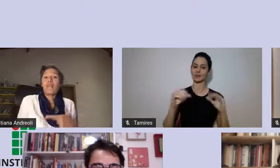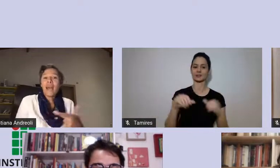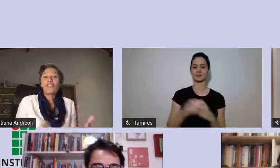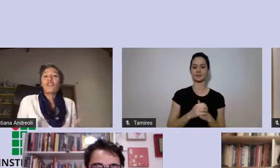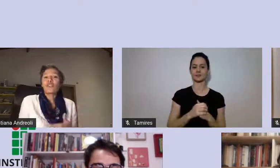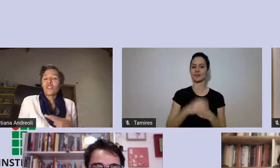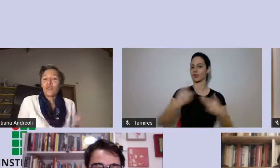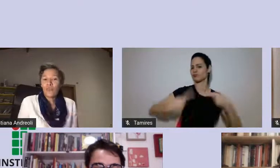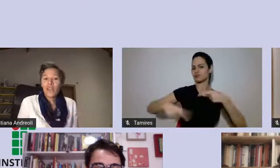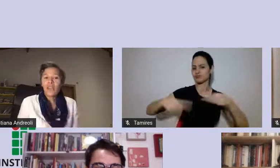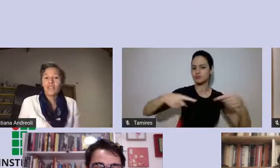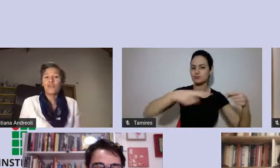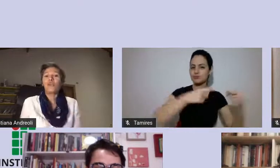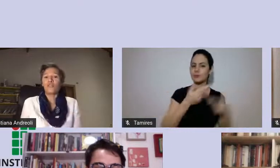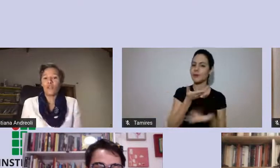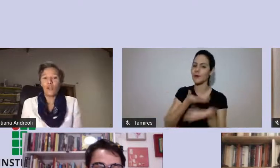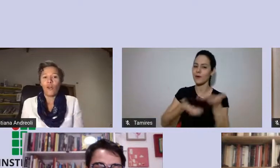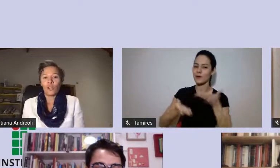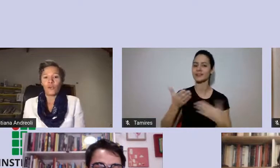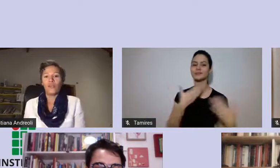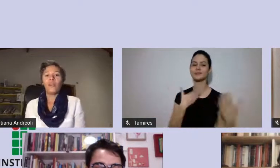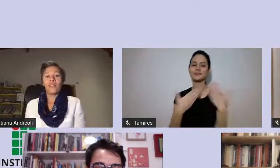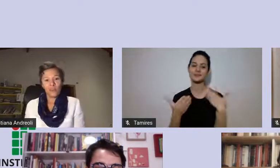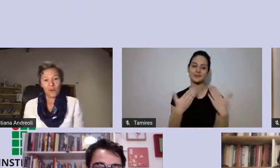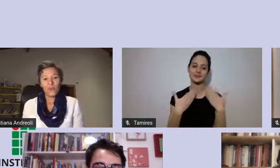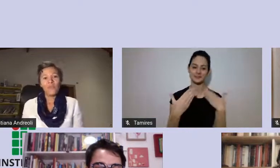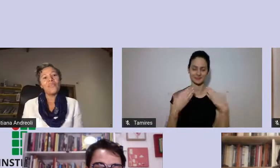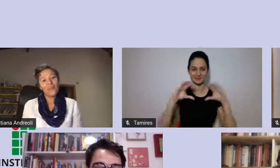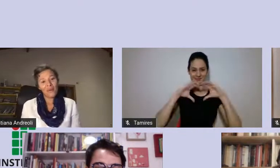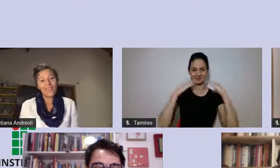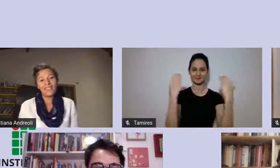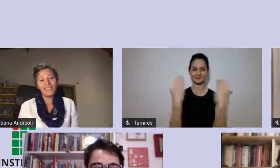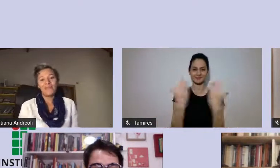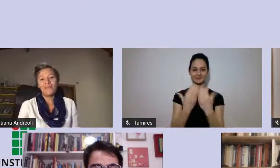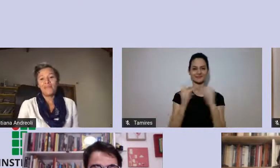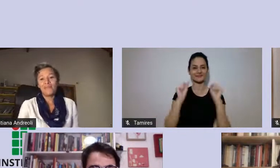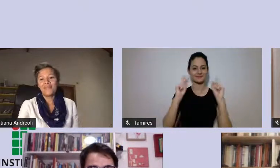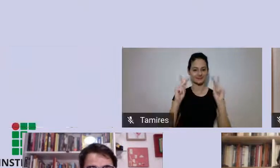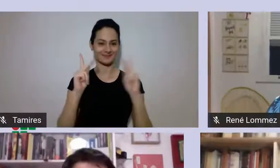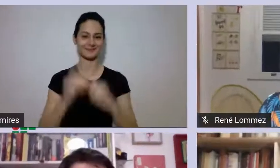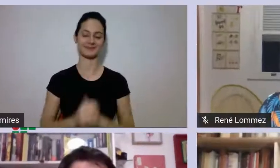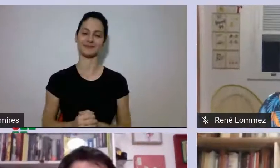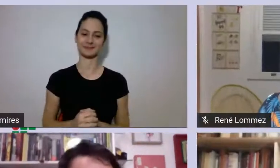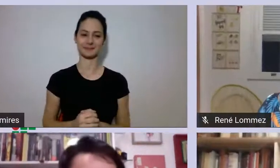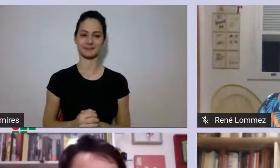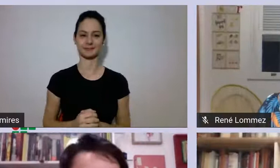ao nosso debate, a nossa conversa, o nosso colóquio, tá bom? Até mais.